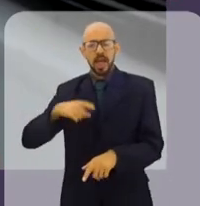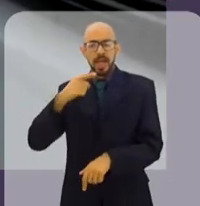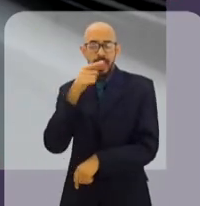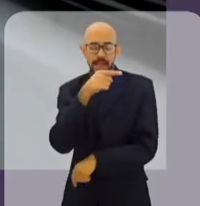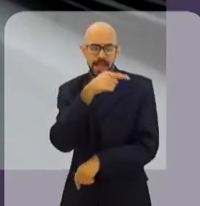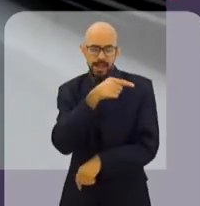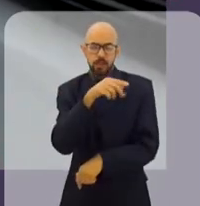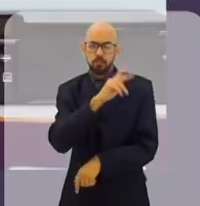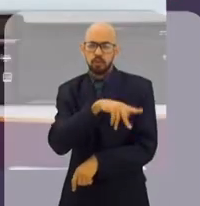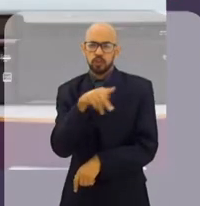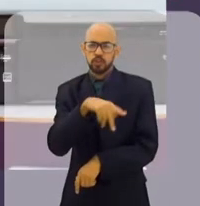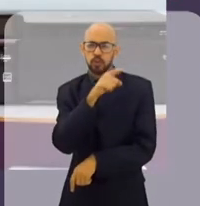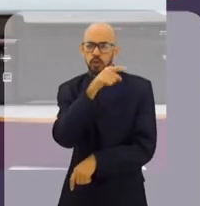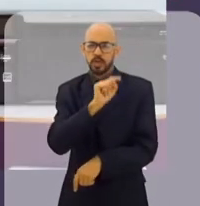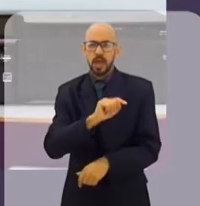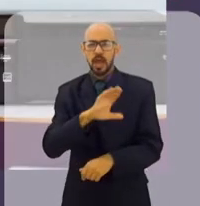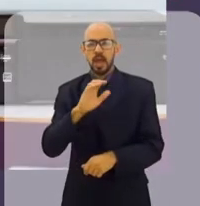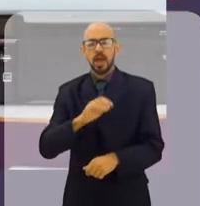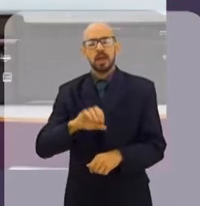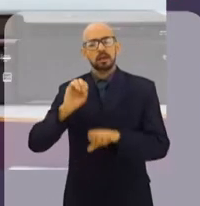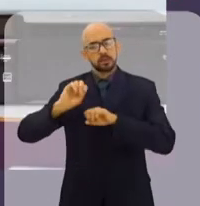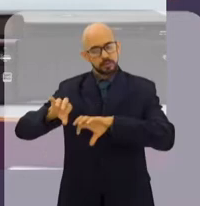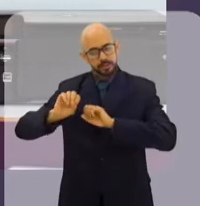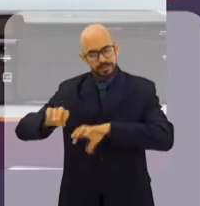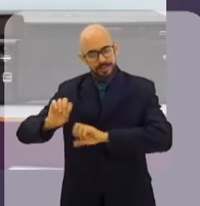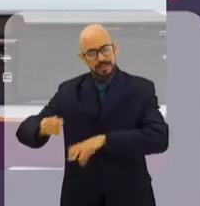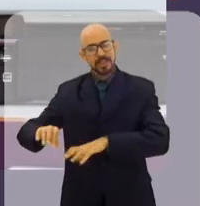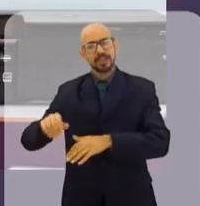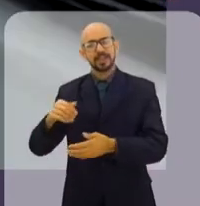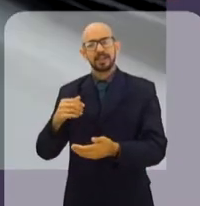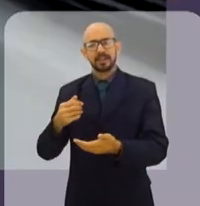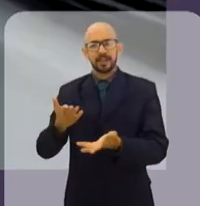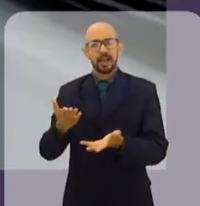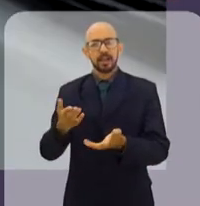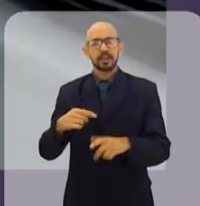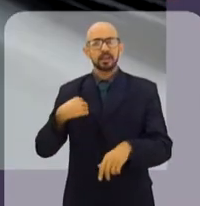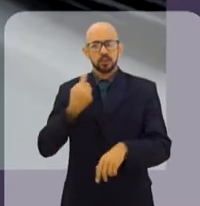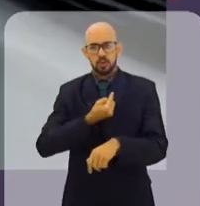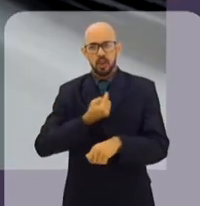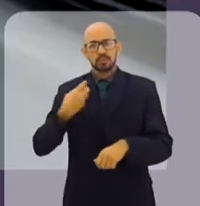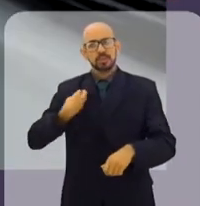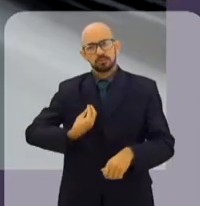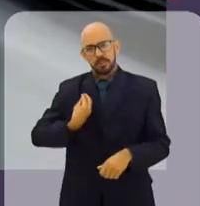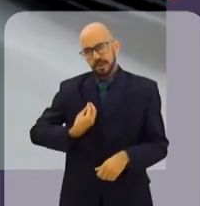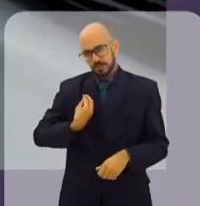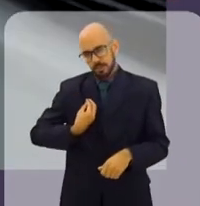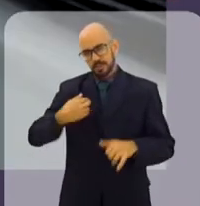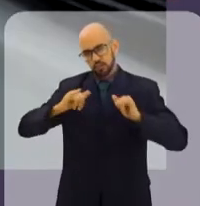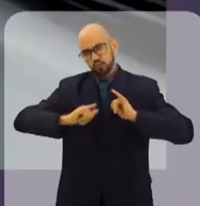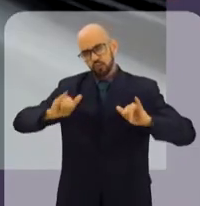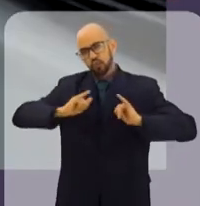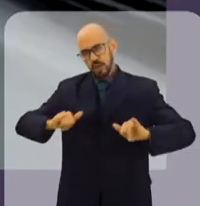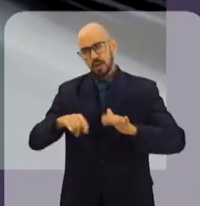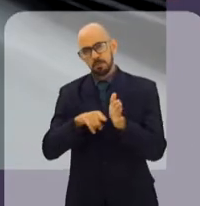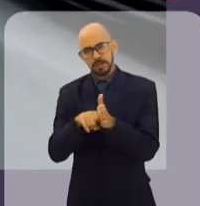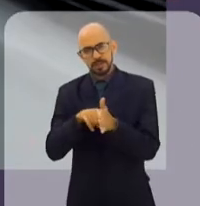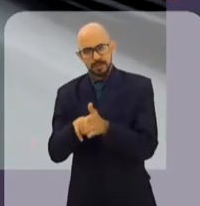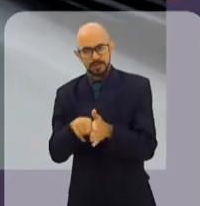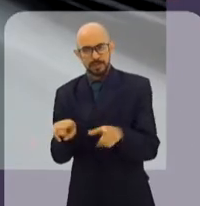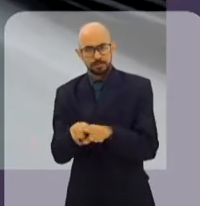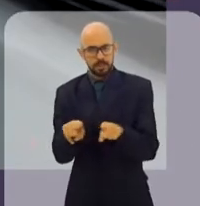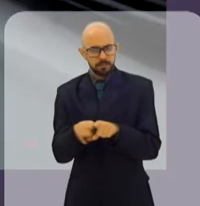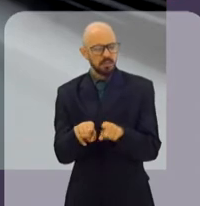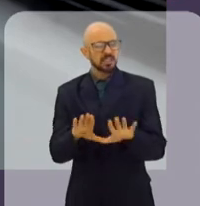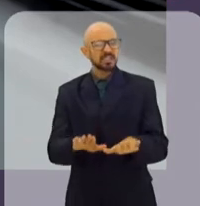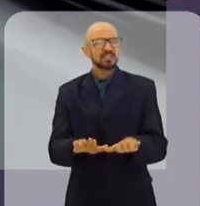Então, ele que costuma dar as aulas e às vezes a gente tem a participação também divulgando as nossas pesquisas, né? Por